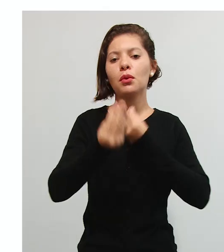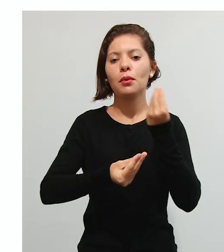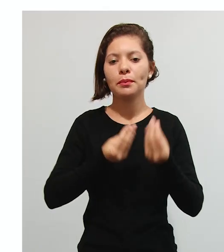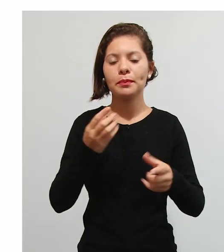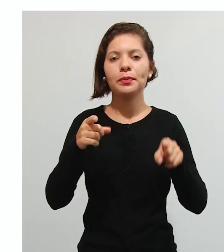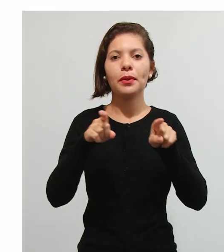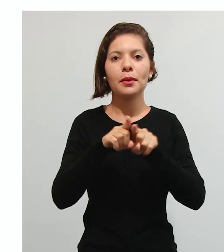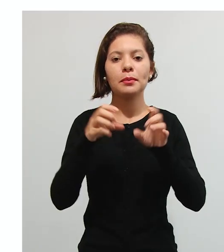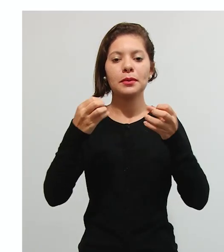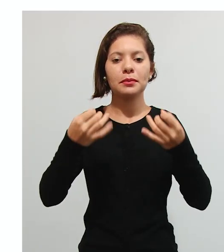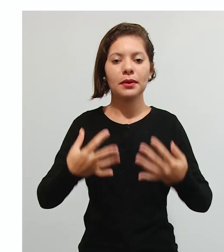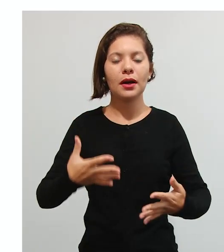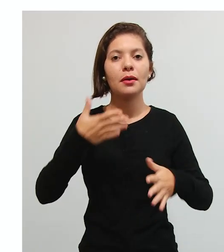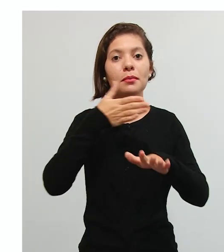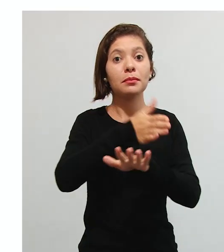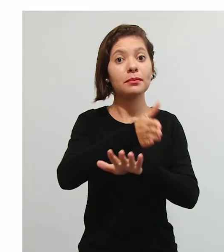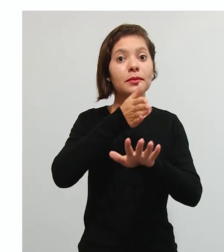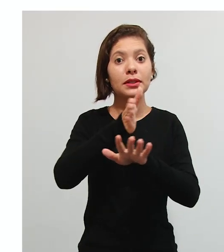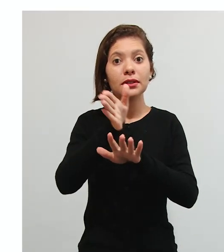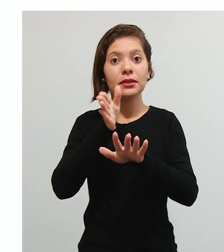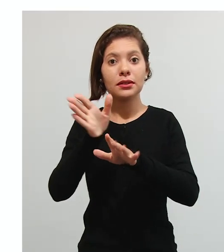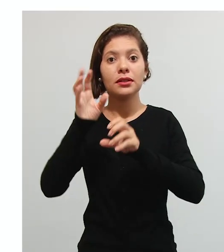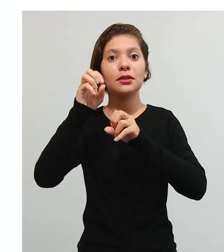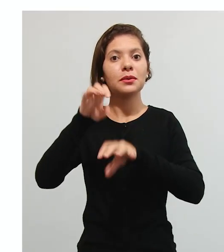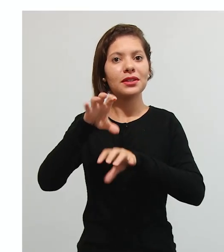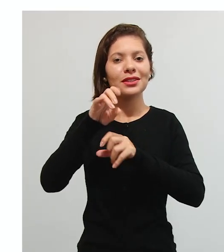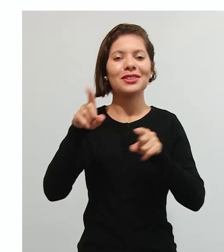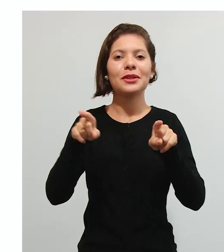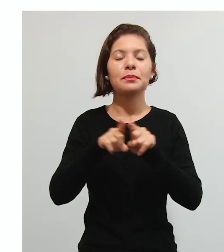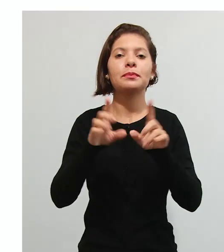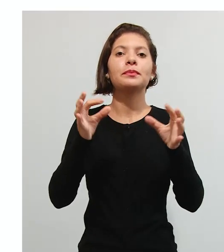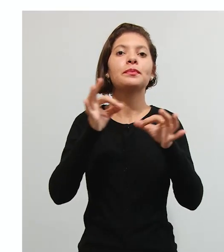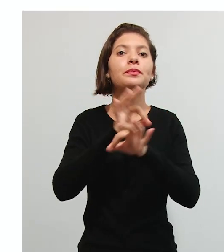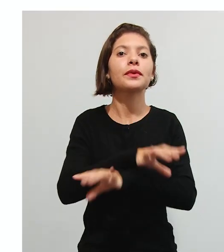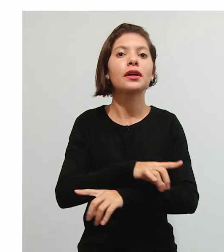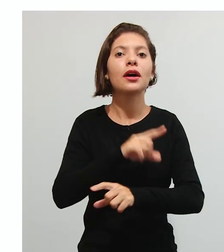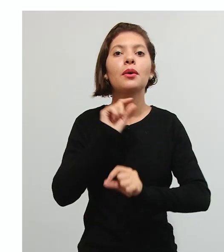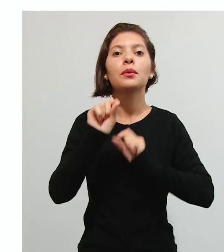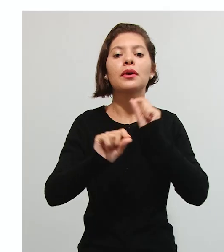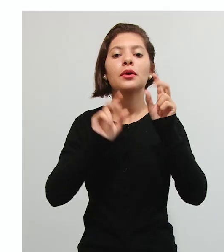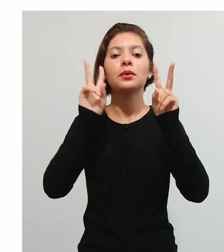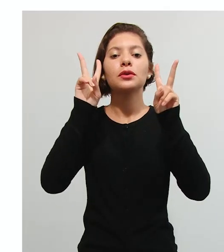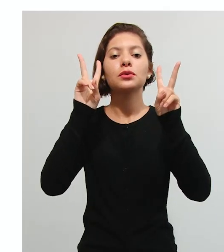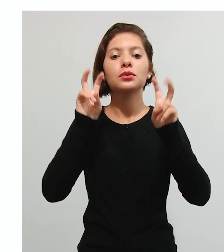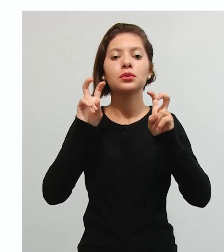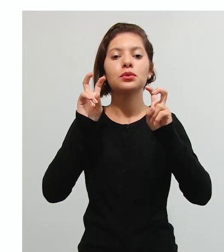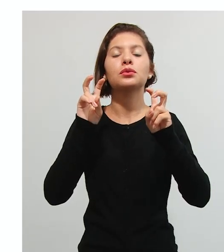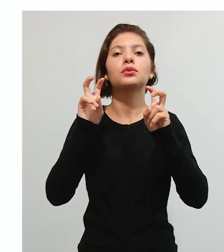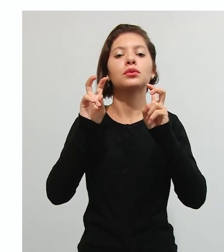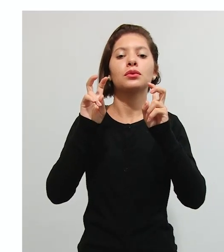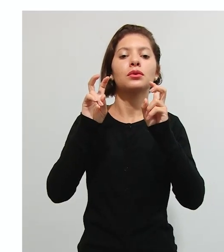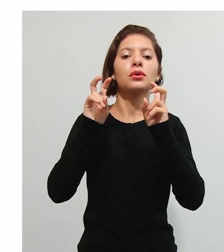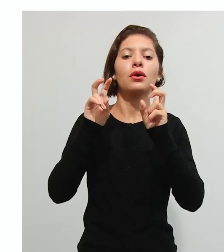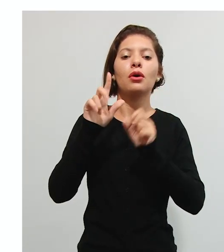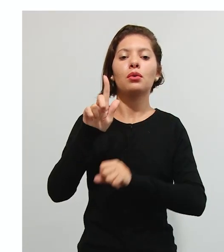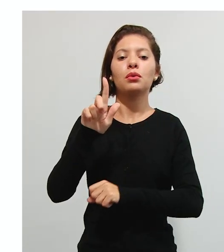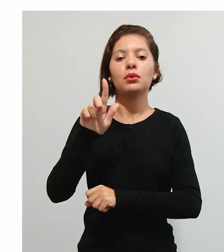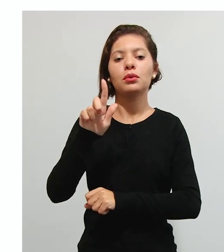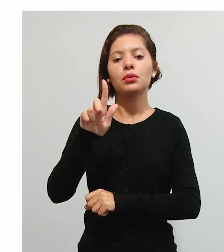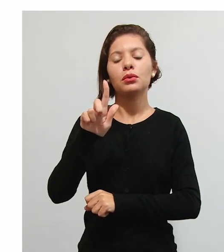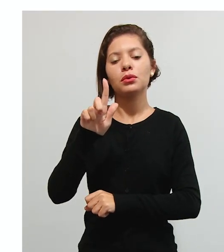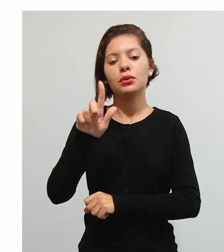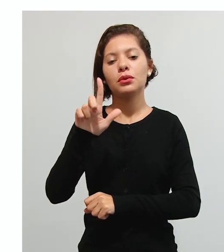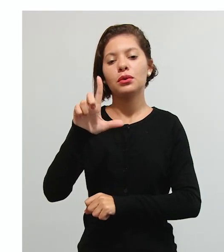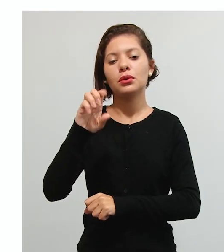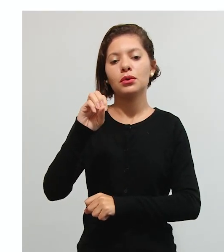de educação, da educação. E nós vamos encerrar falando sobre o glossário da educação,